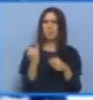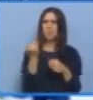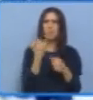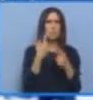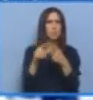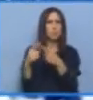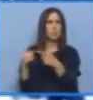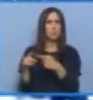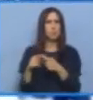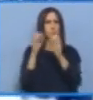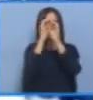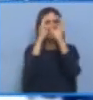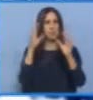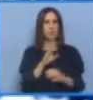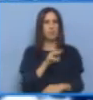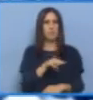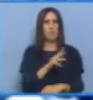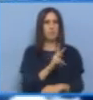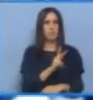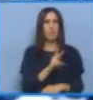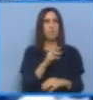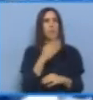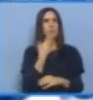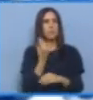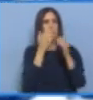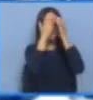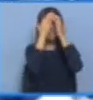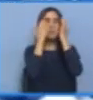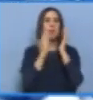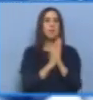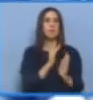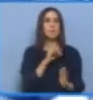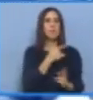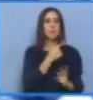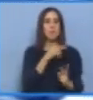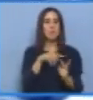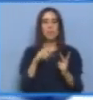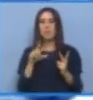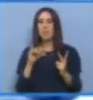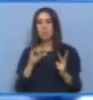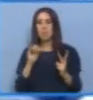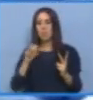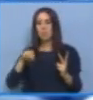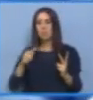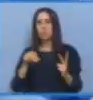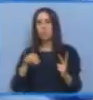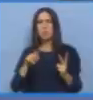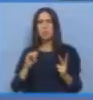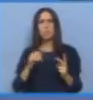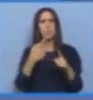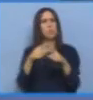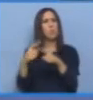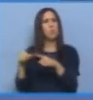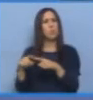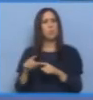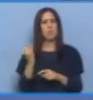diferentes. Se nós pensarmos o caso da JMV, da Juventude Mariana Vicentina e dos Leigos Missionários Cambonianos, são entidades totalmente diferentes, mas que no